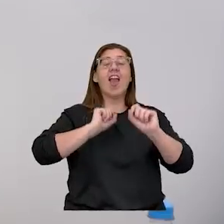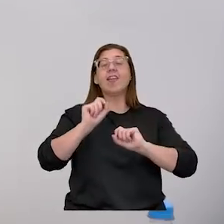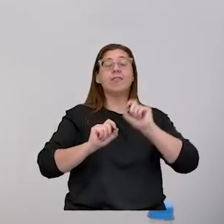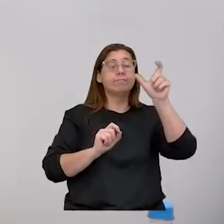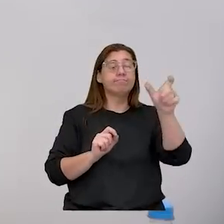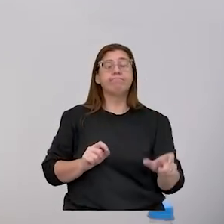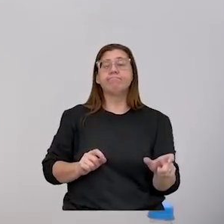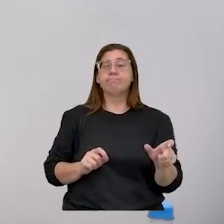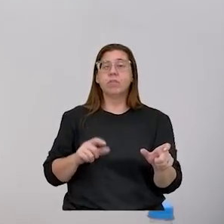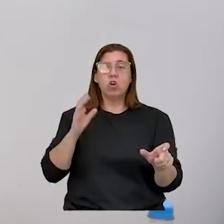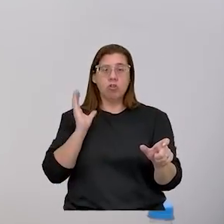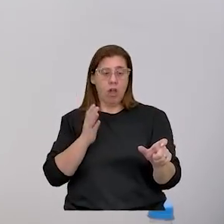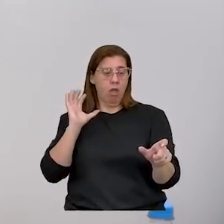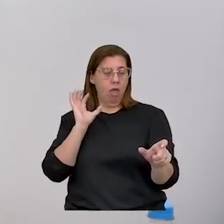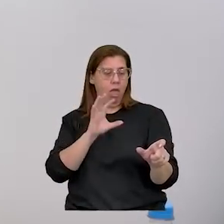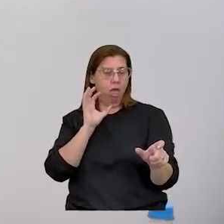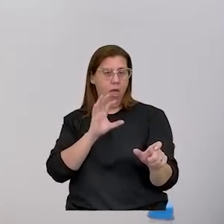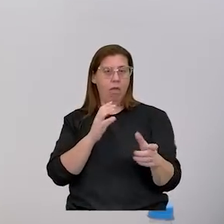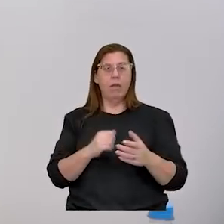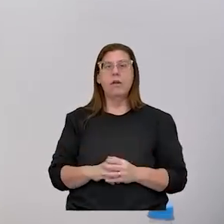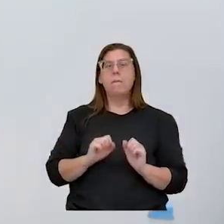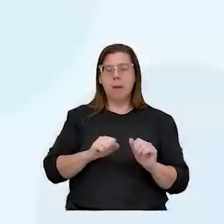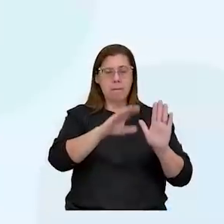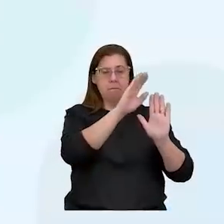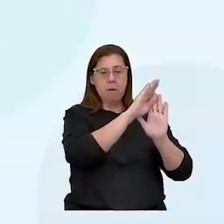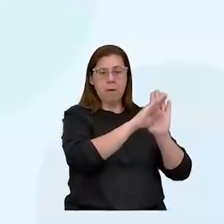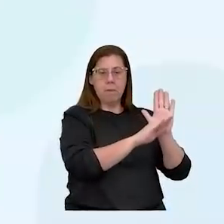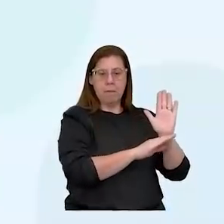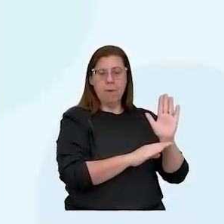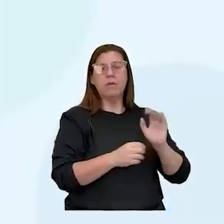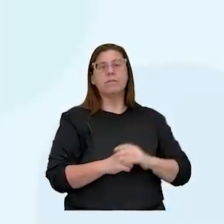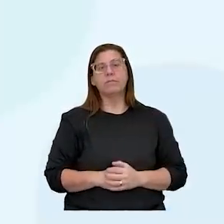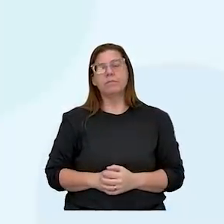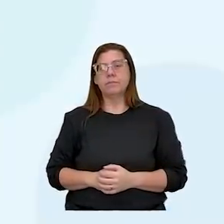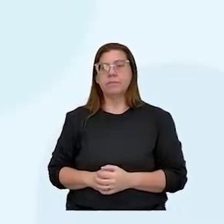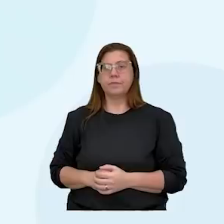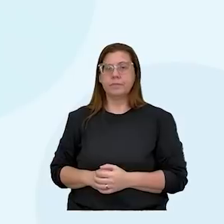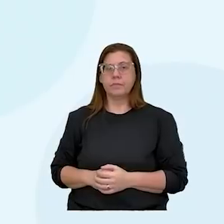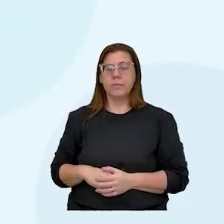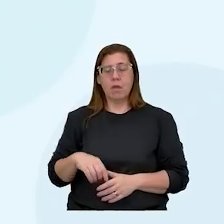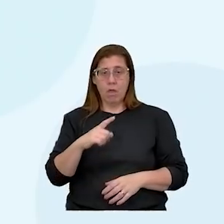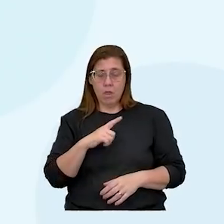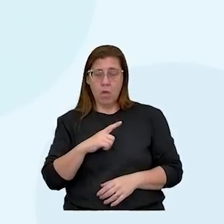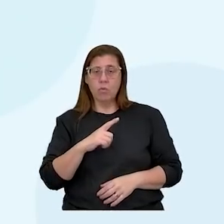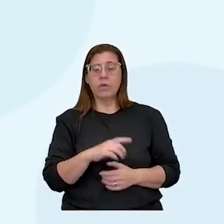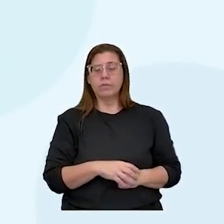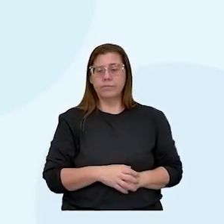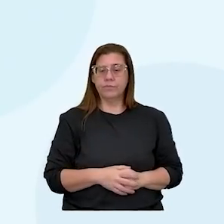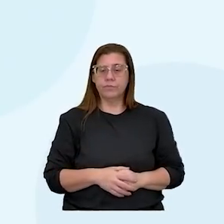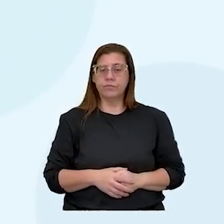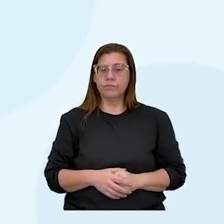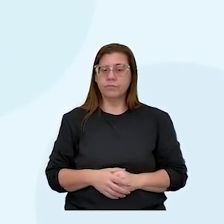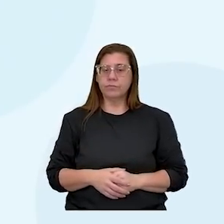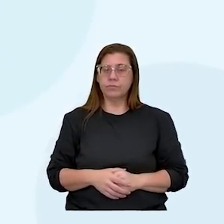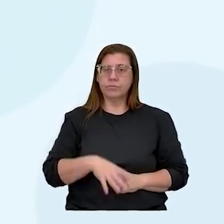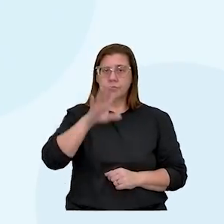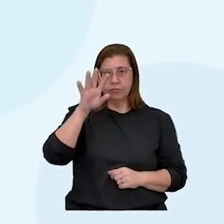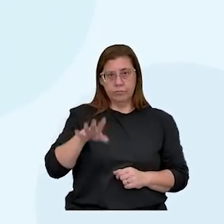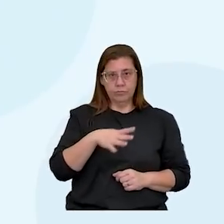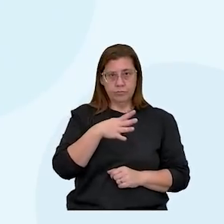ser que aconteça o que você colocou, de você ser surpreendido, né? Então, a gente sabe, sim, o que o outro, como o